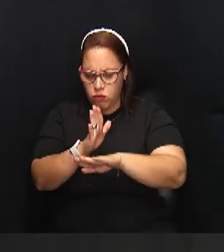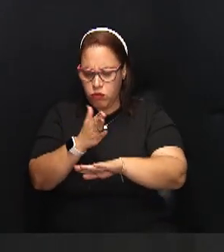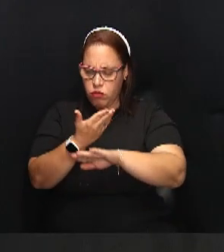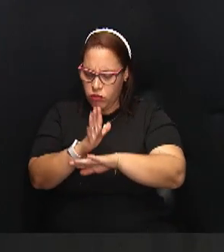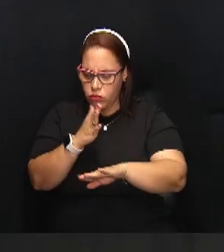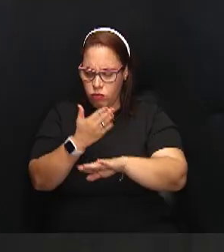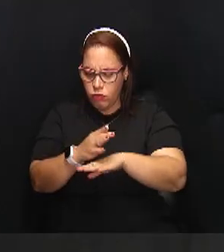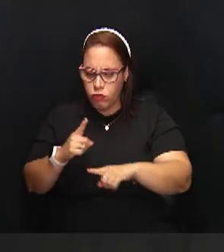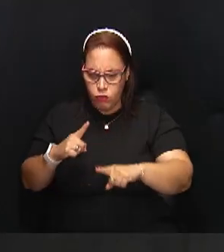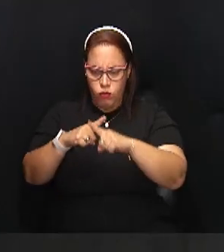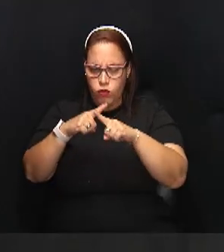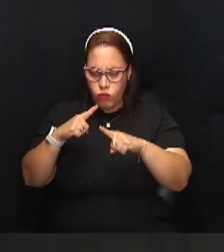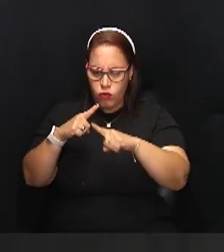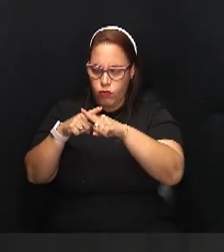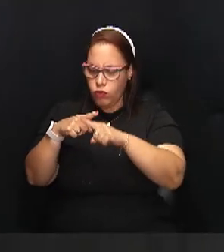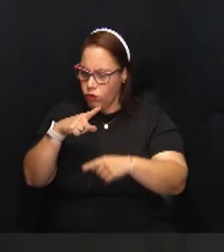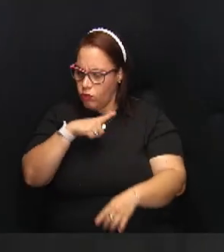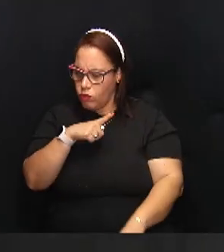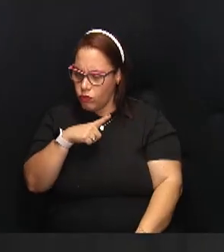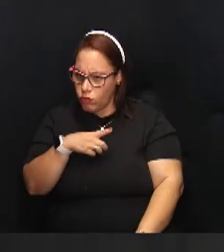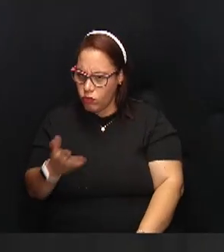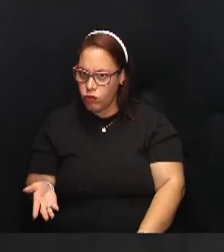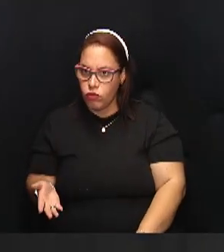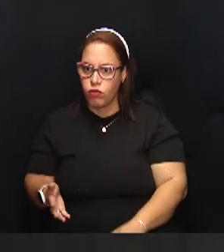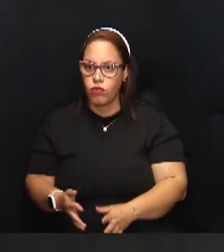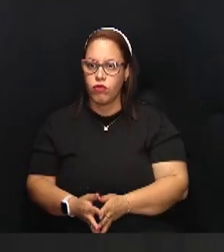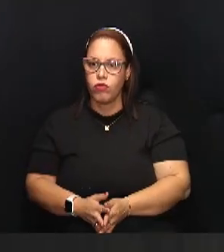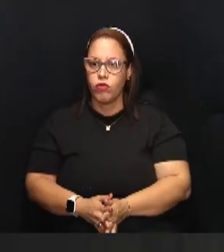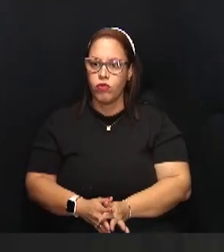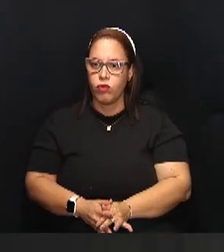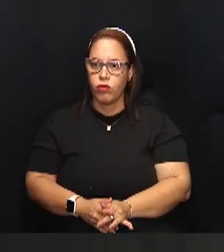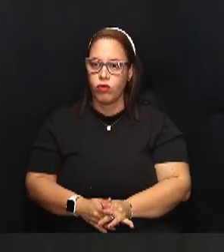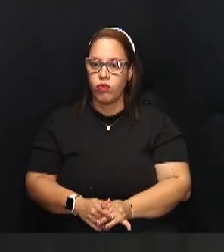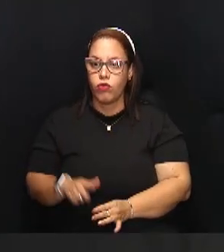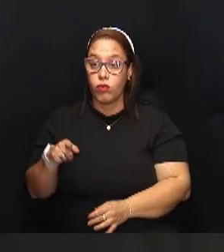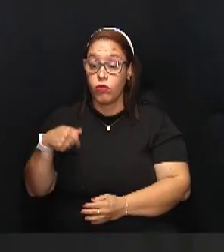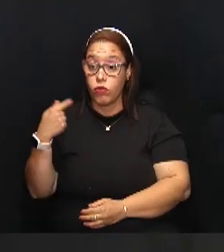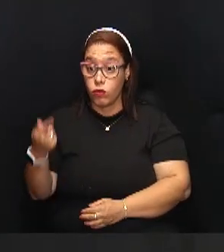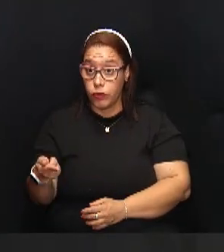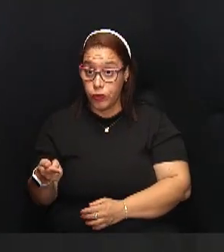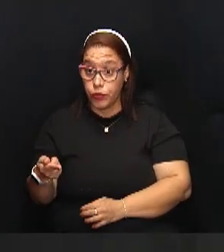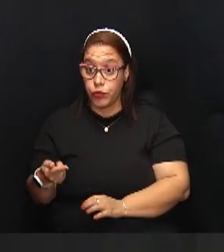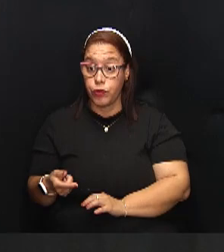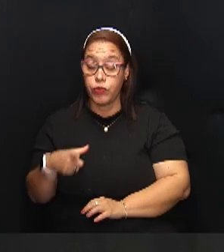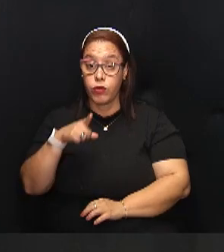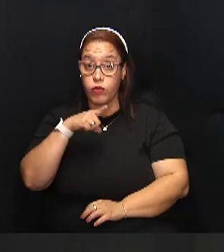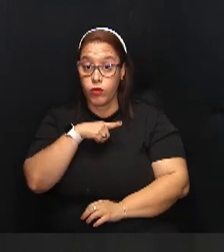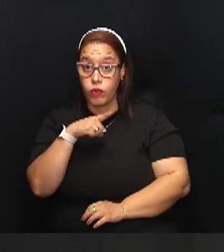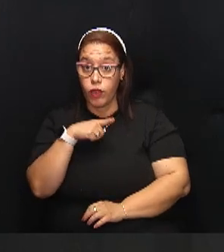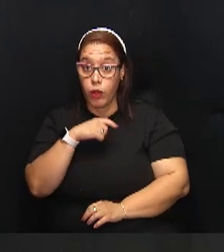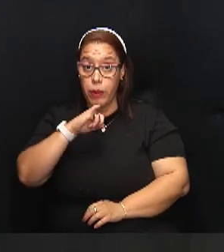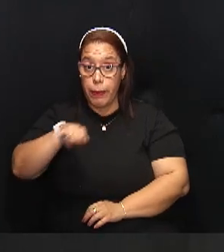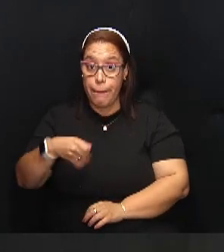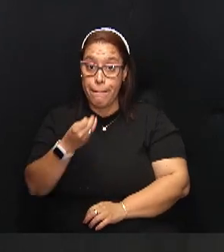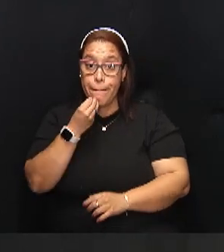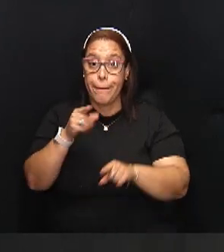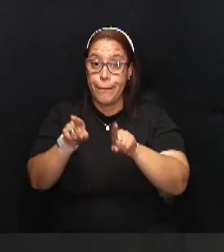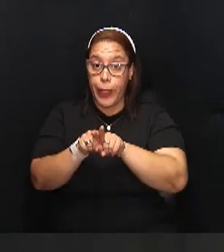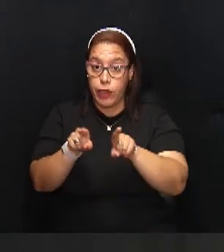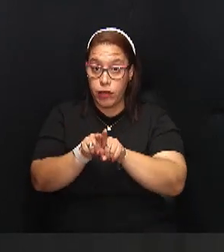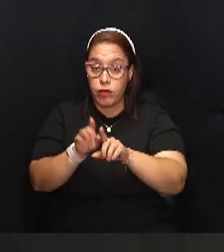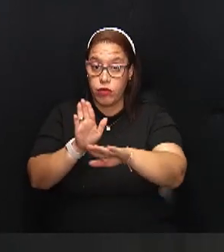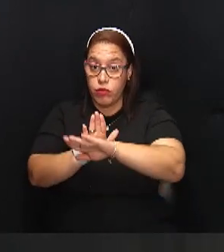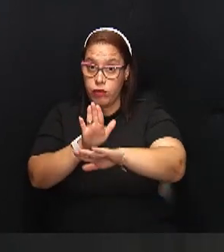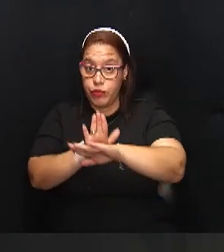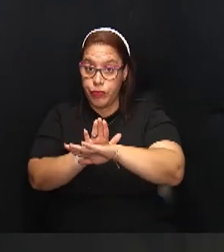e as competições. E teve, né, depois disso, nós tivemos a oportunidade também de